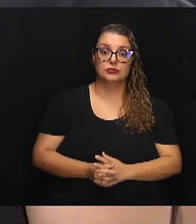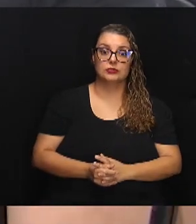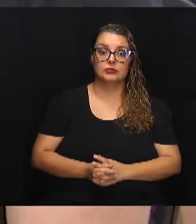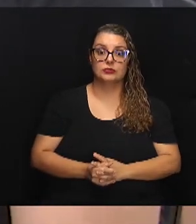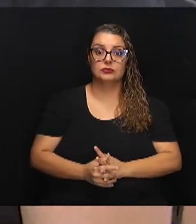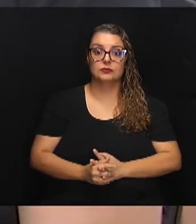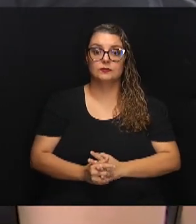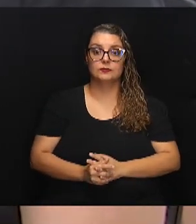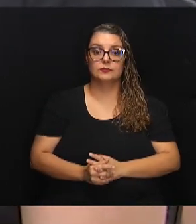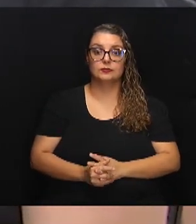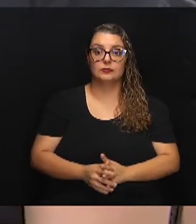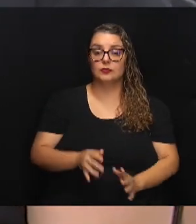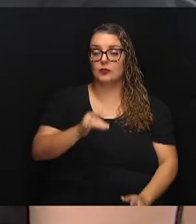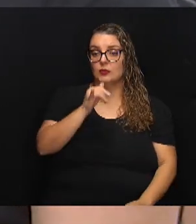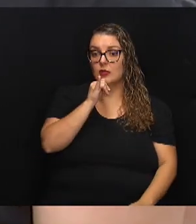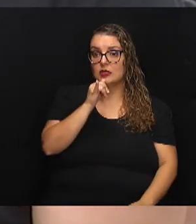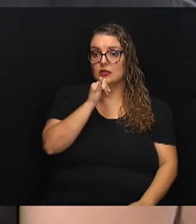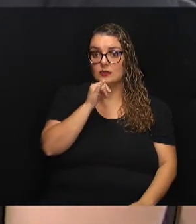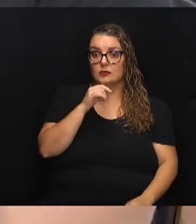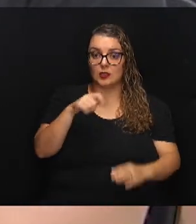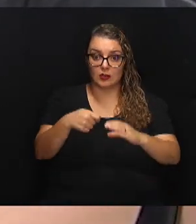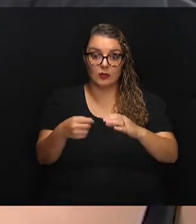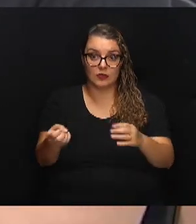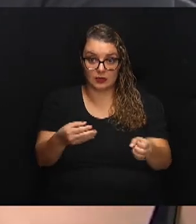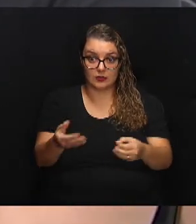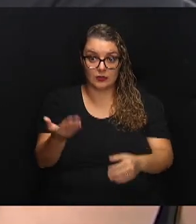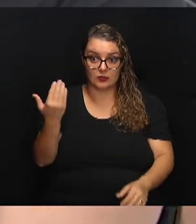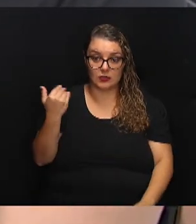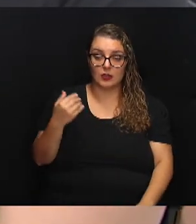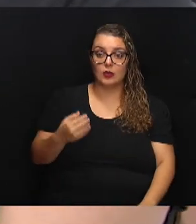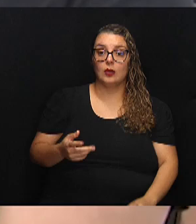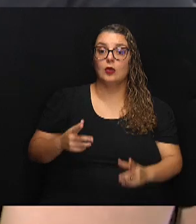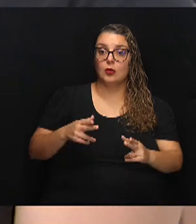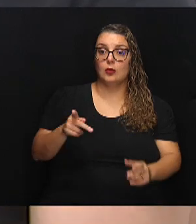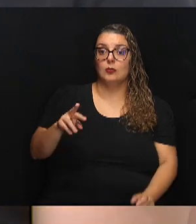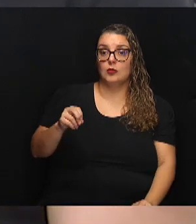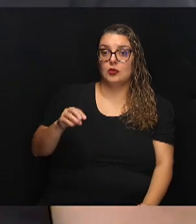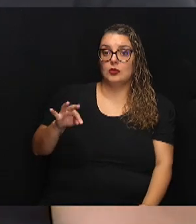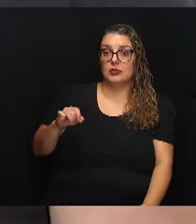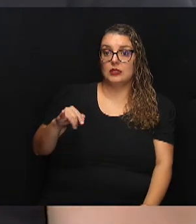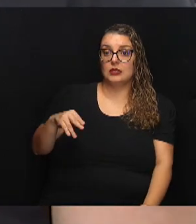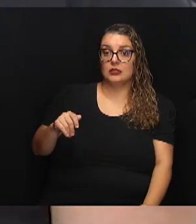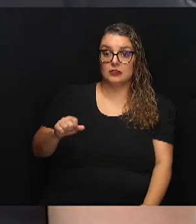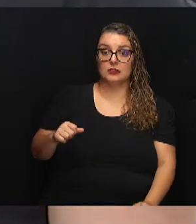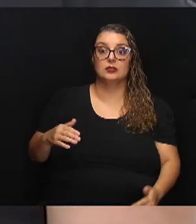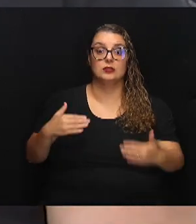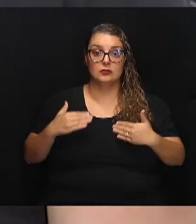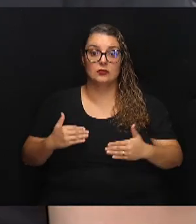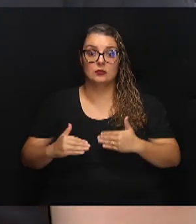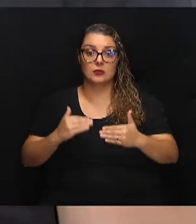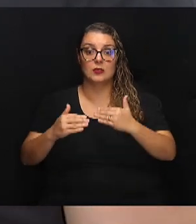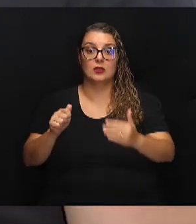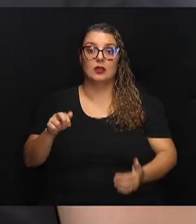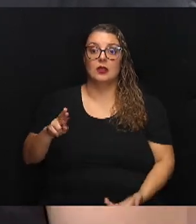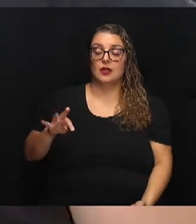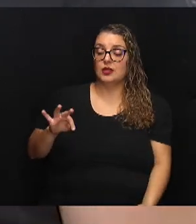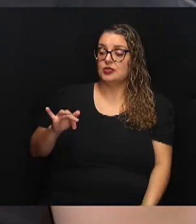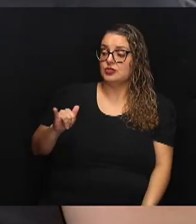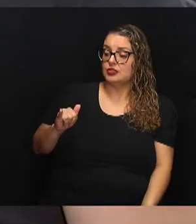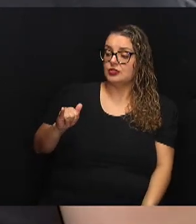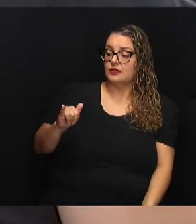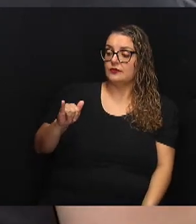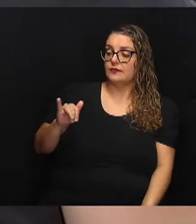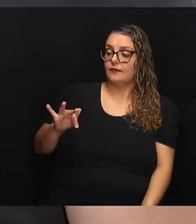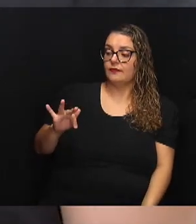eu estava vendo um vídeo recente sobre como as proteínas do corpo podem ser geradas artificialmente, e o software